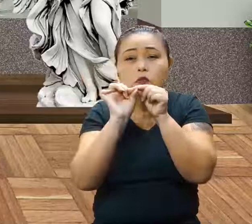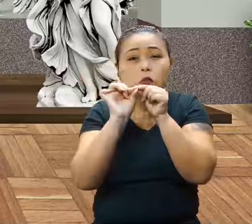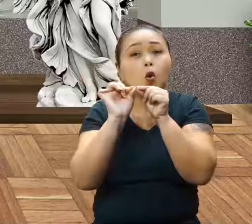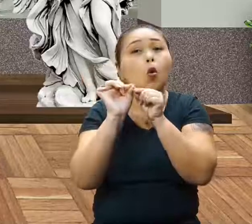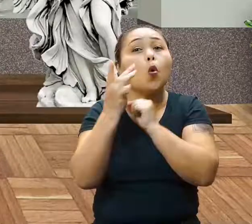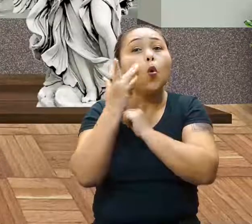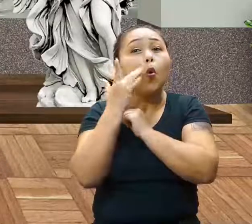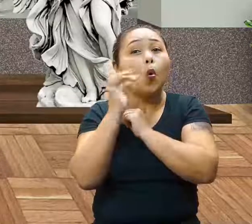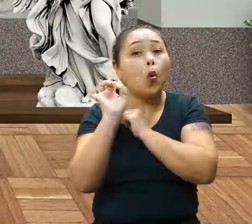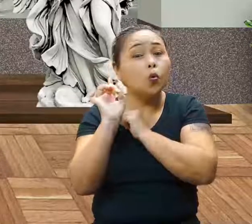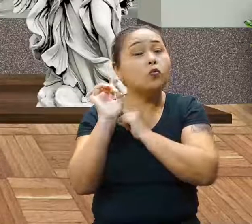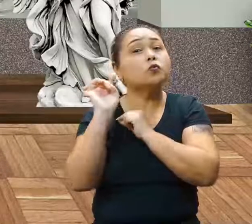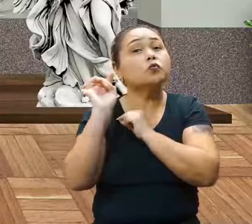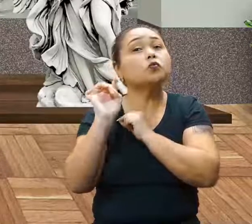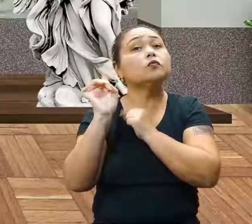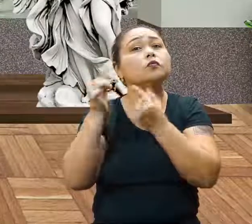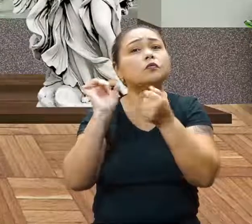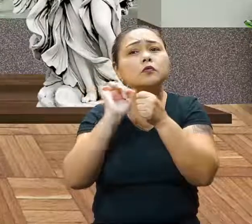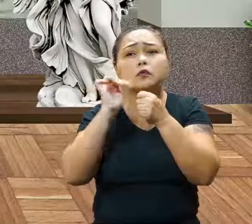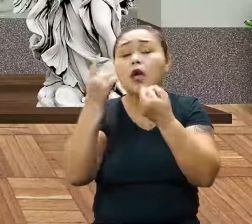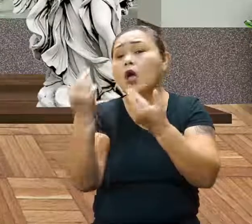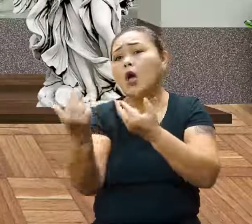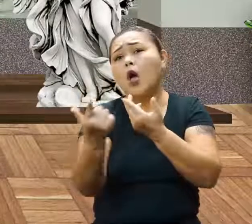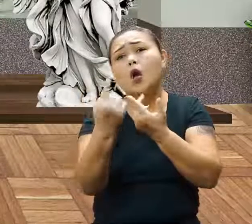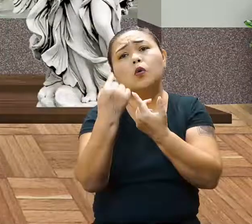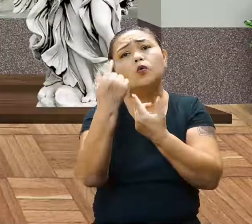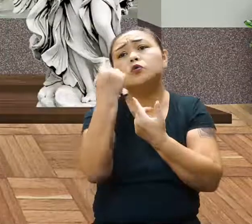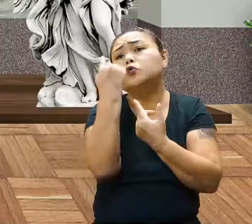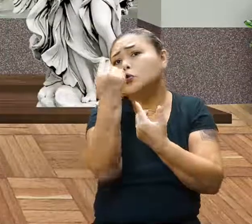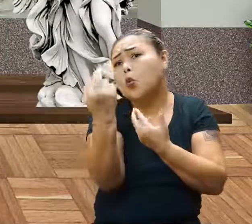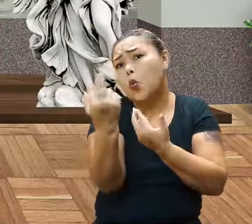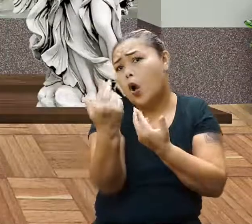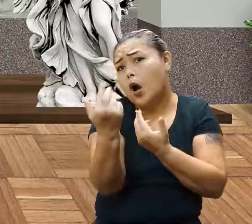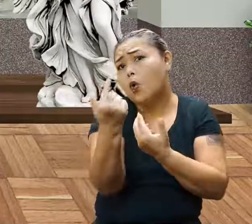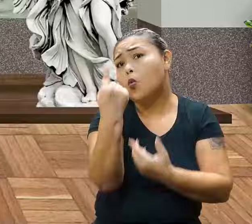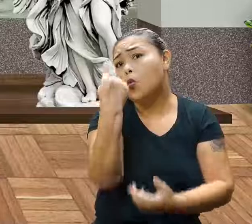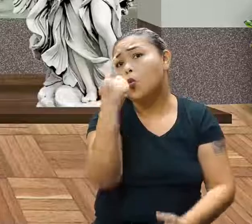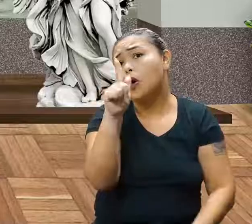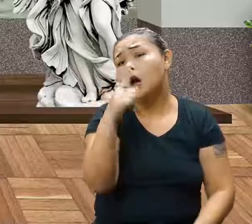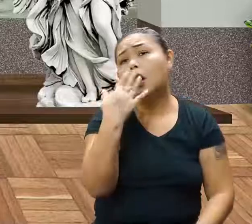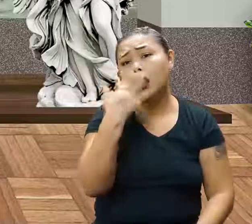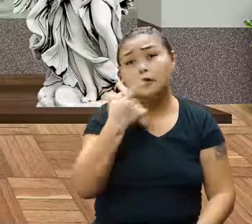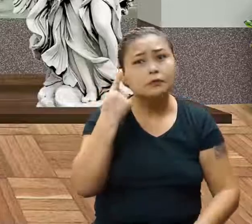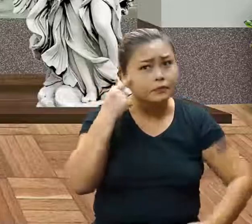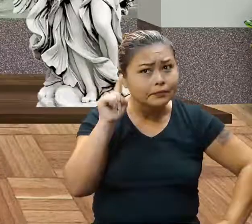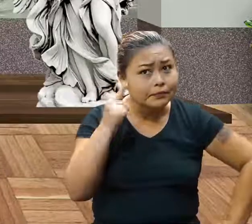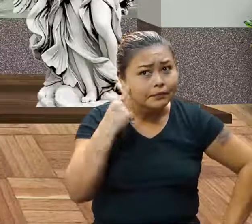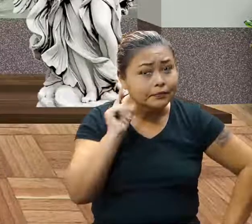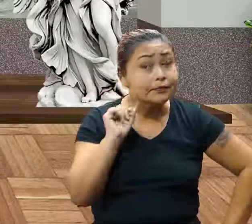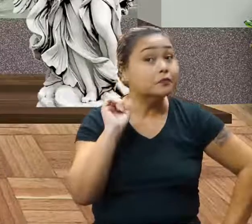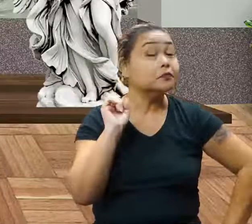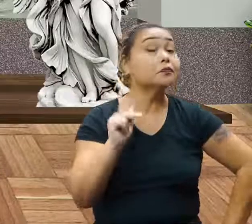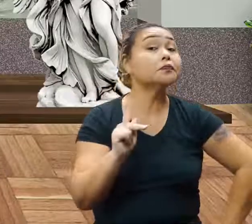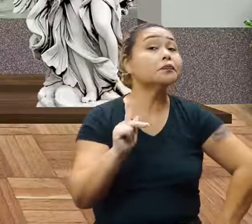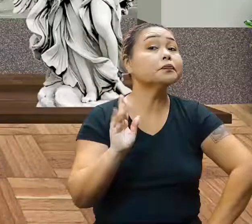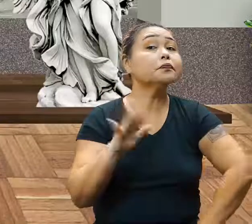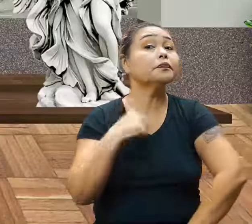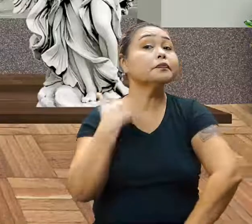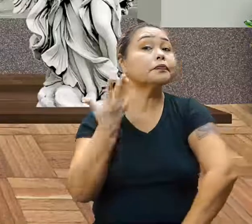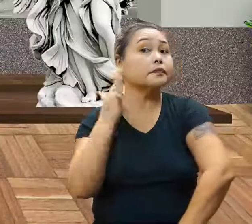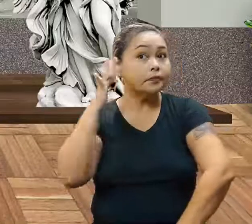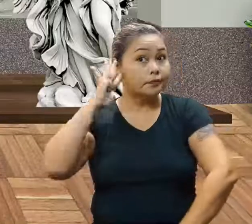ouro, que é do tamanho de um grão de um açúcar. Tá raciocinando? Ok. Agora você